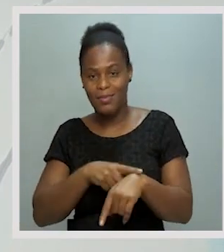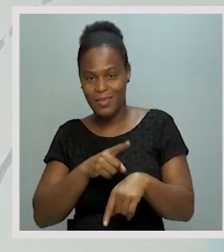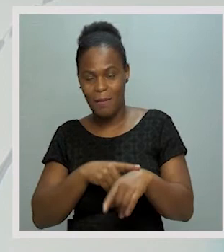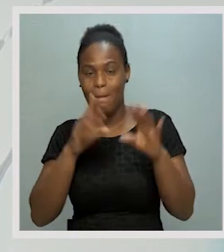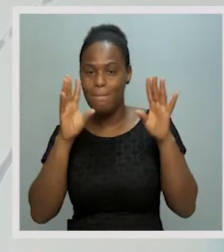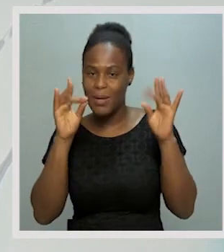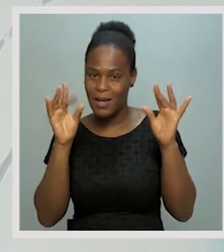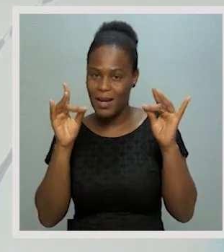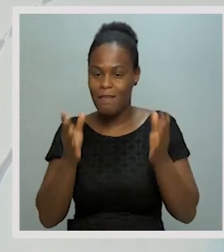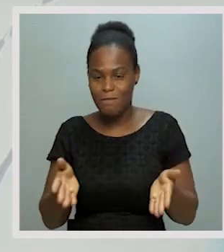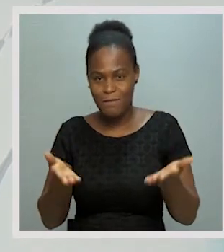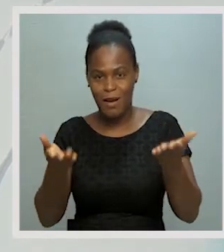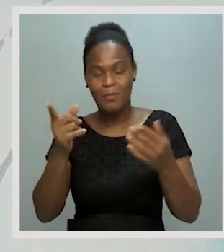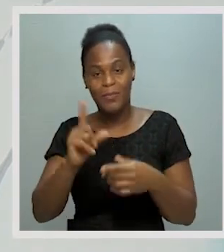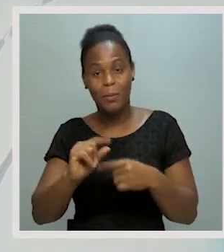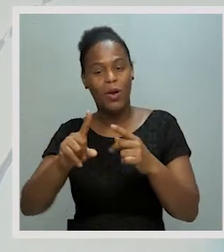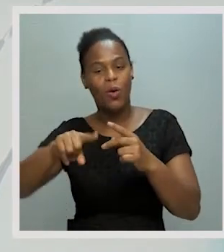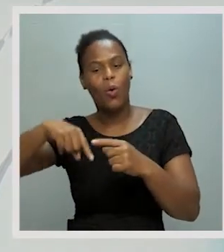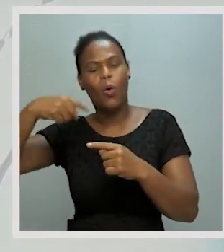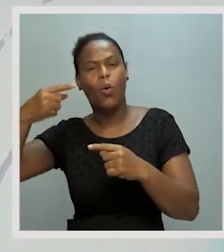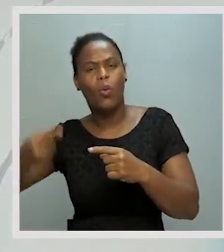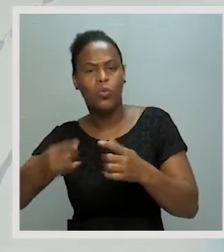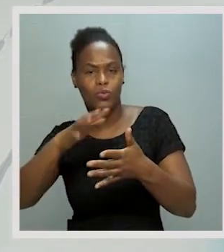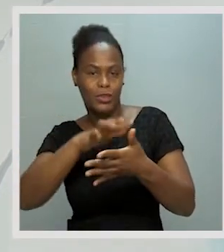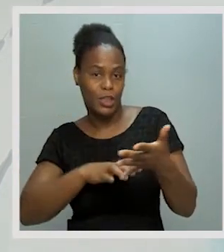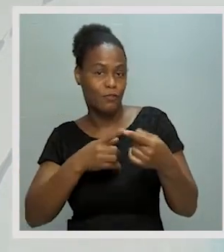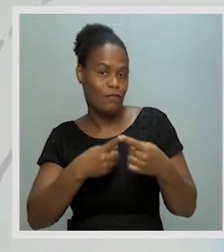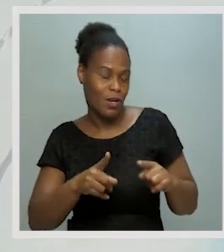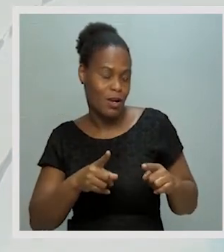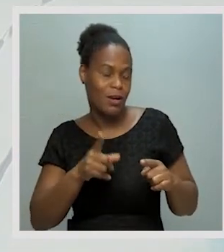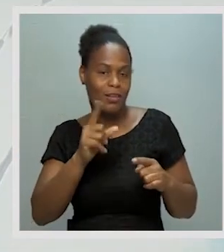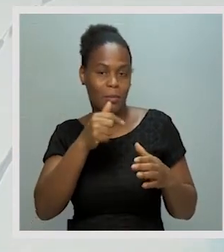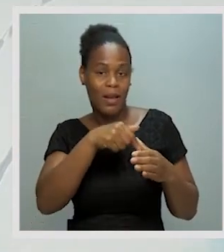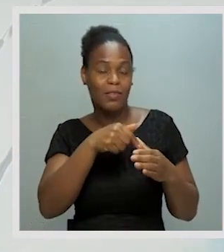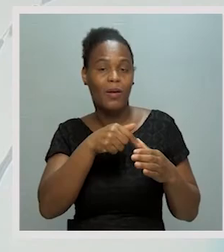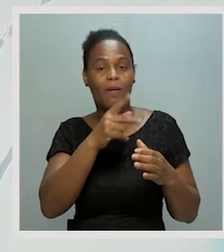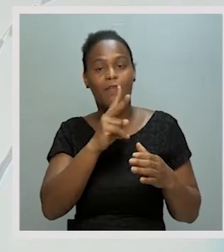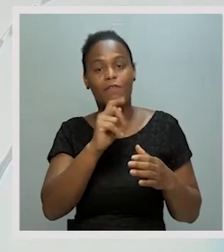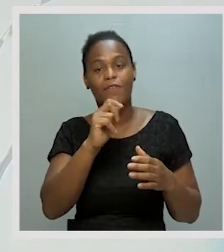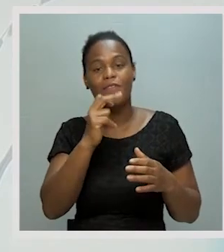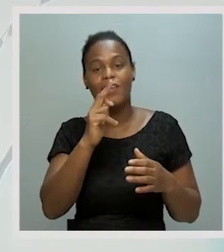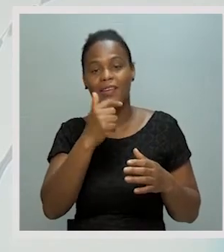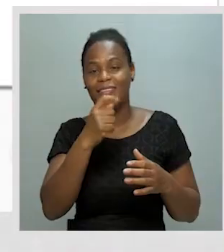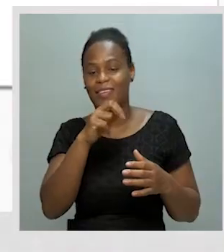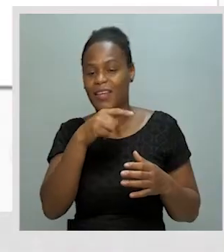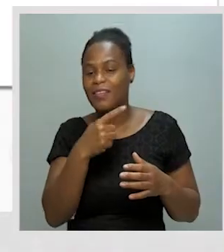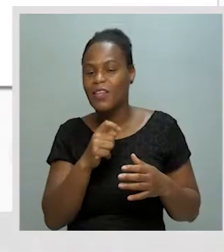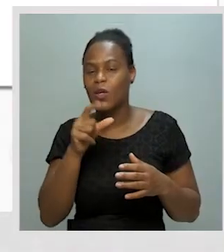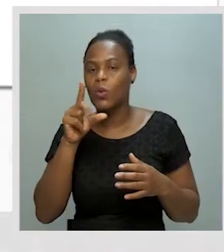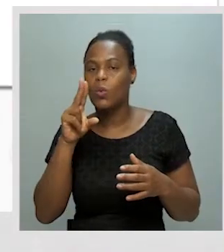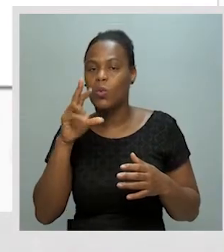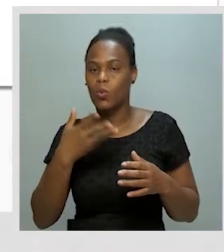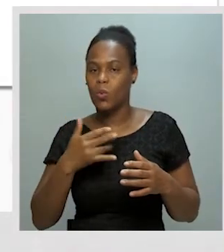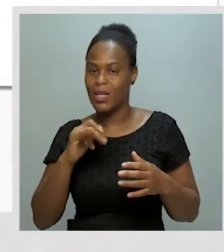de brincadeira, vamos passar também para outro tipo de texto que faz parte da vertente lúdica, outro